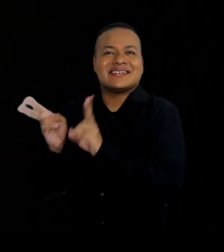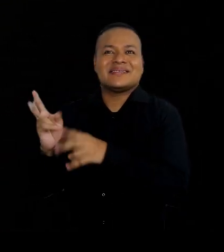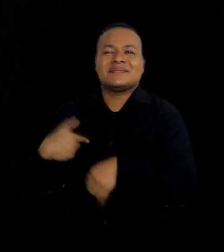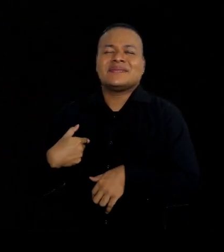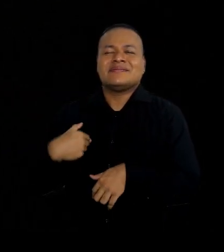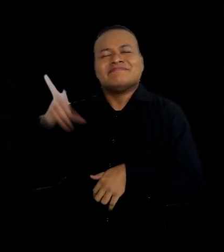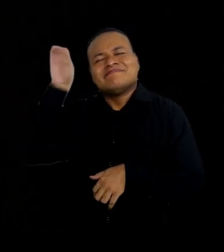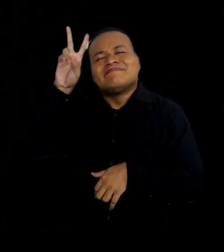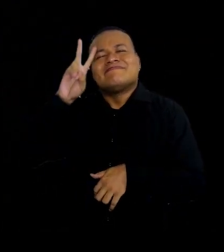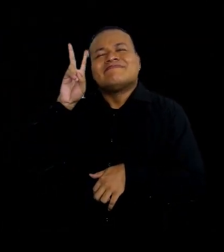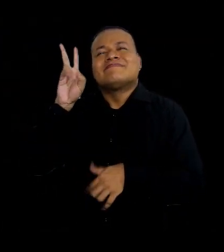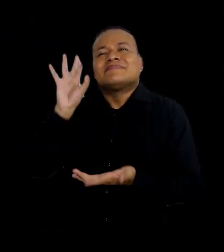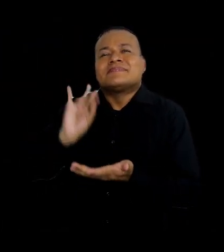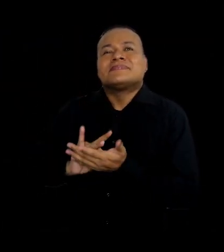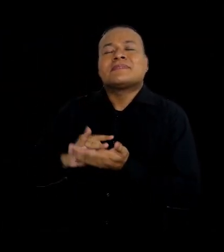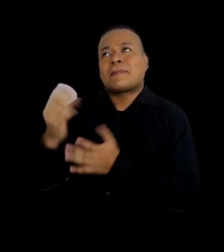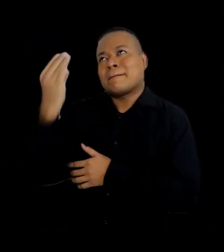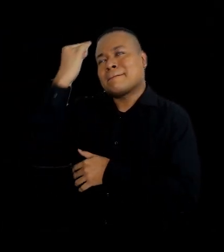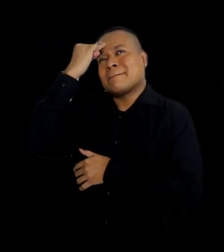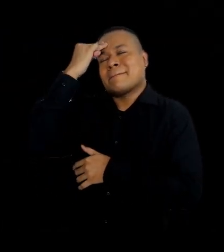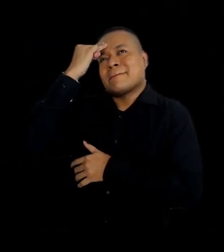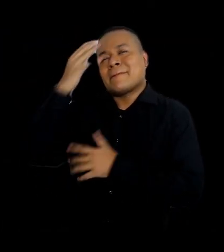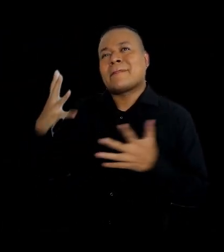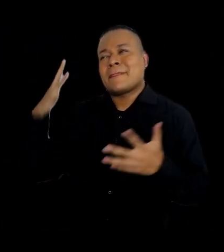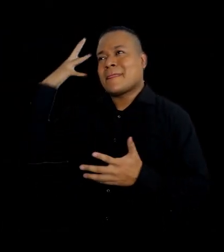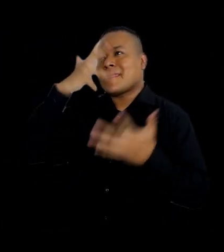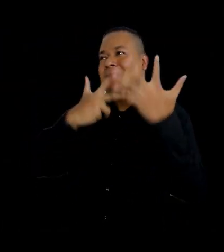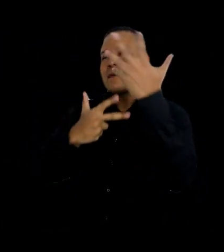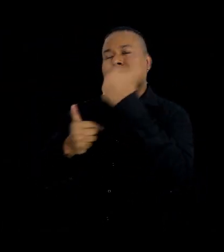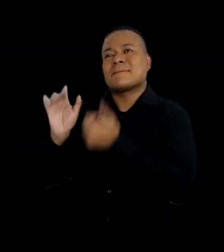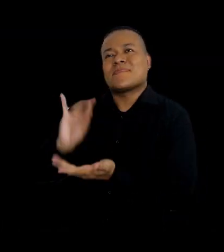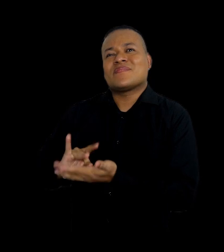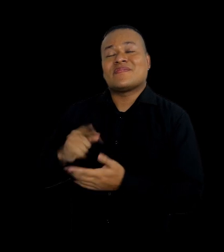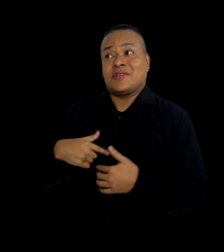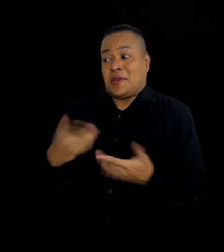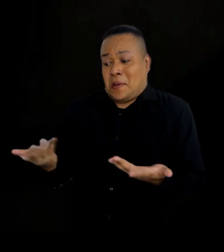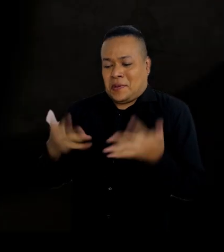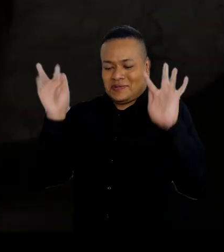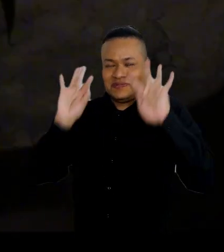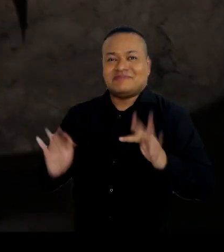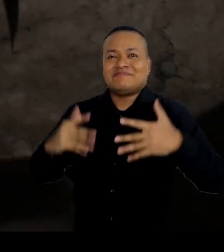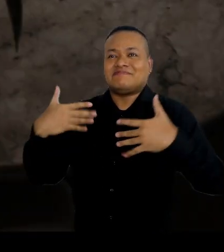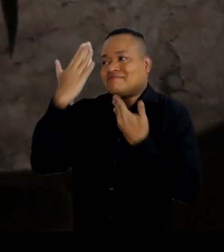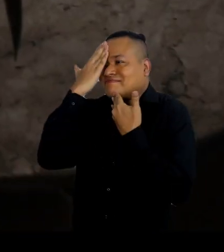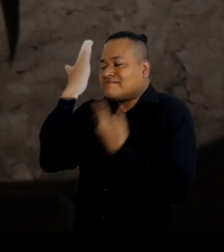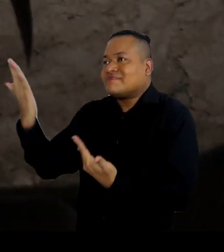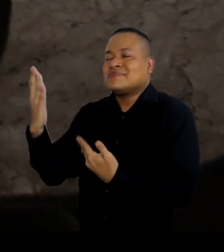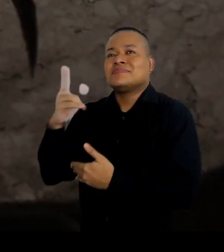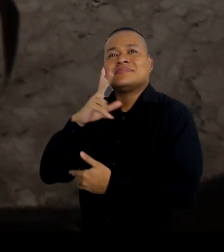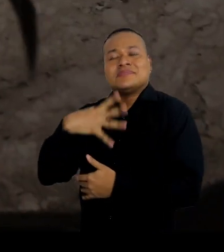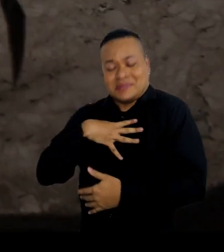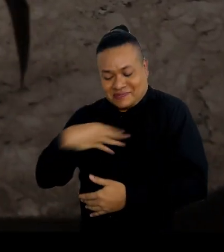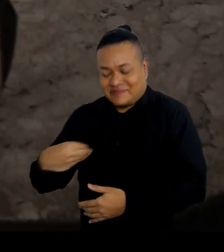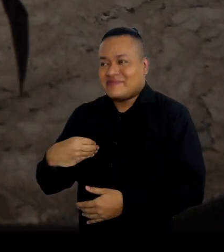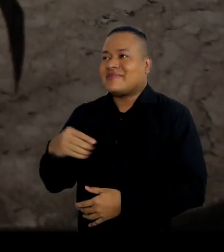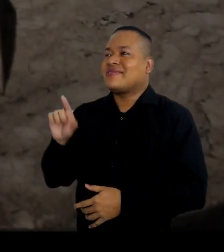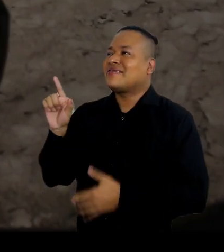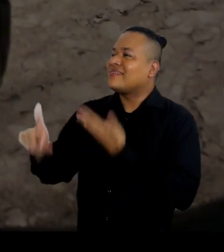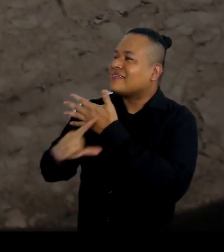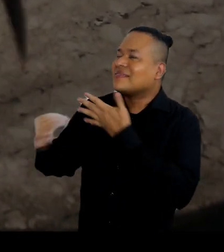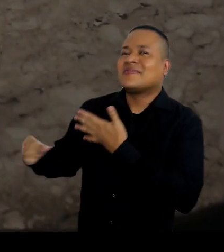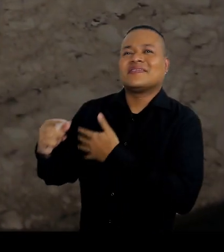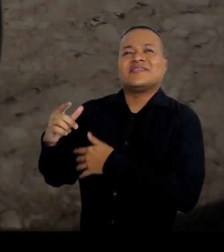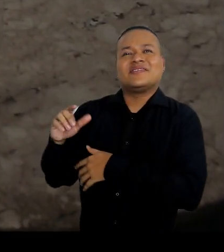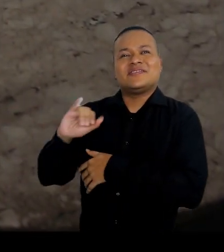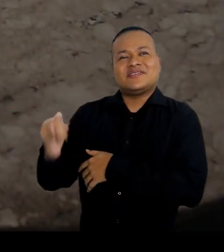também. Eu guardo comigo as suas memórias mais bonitas. Eu sou feliz e grata por ser filha do poeta Jorge